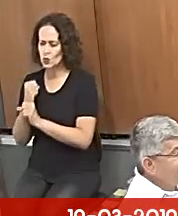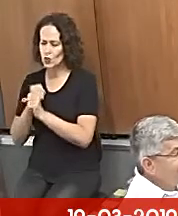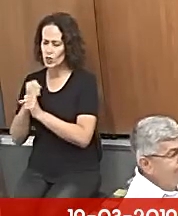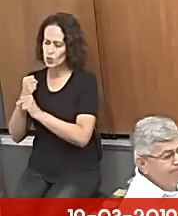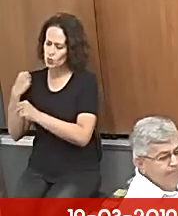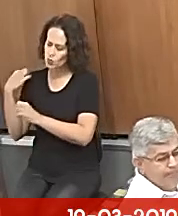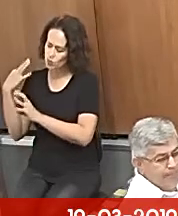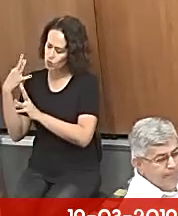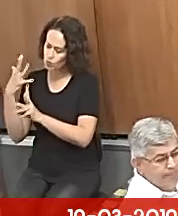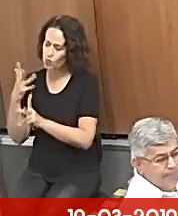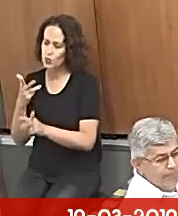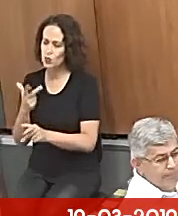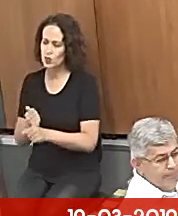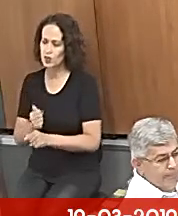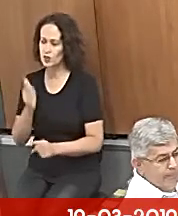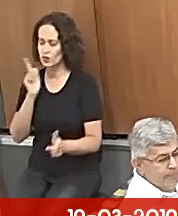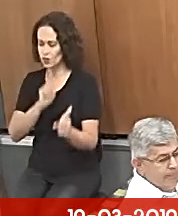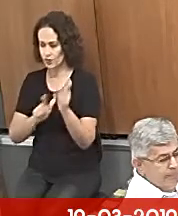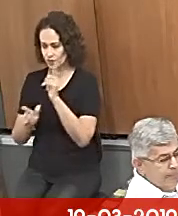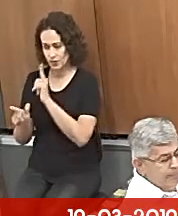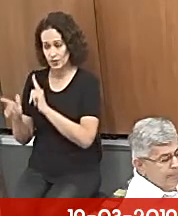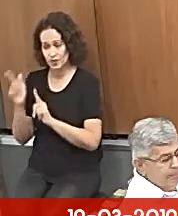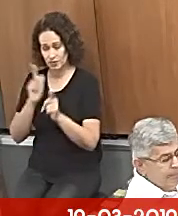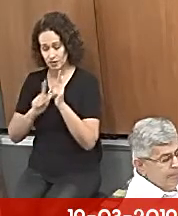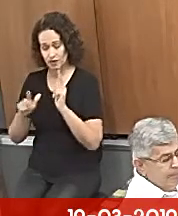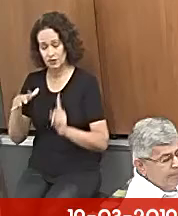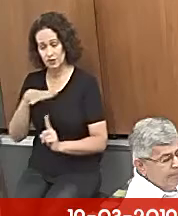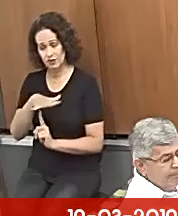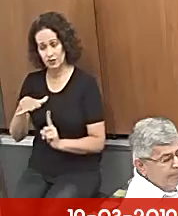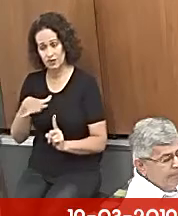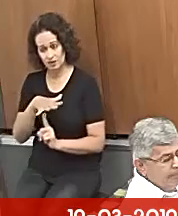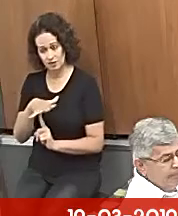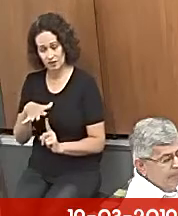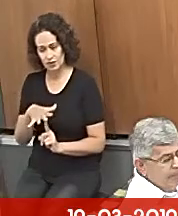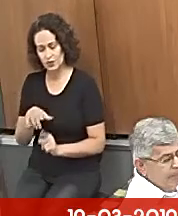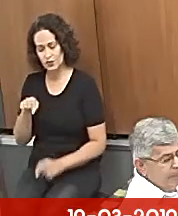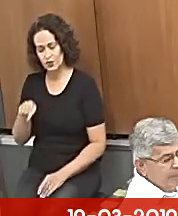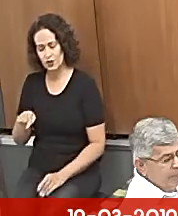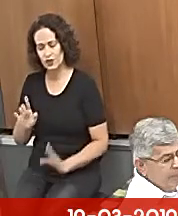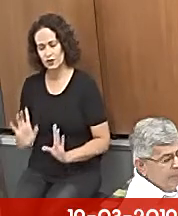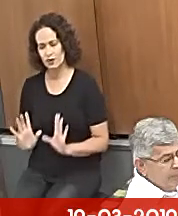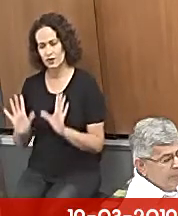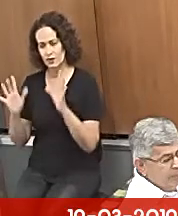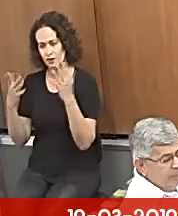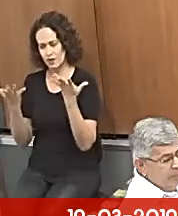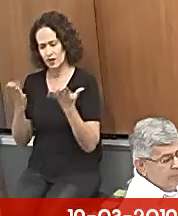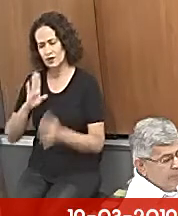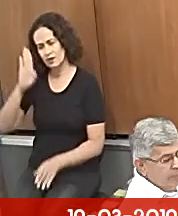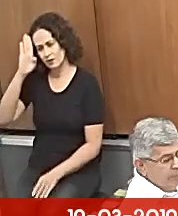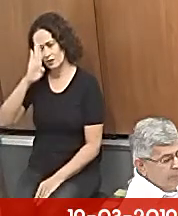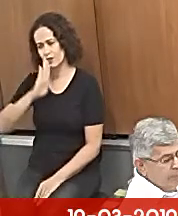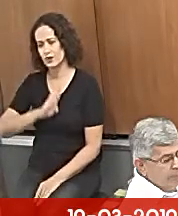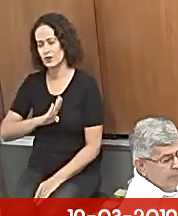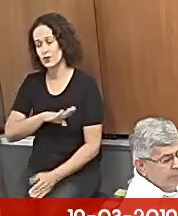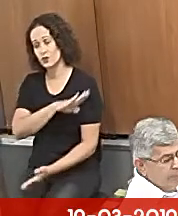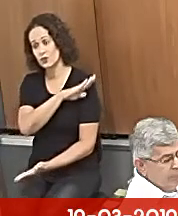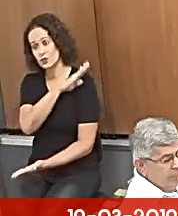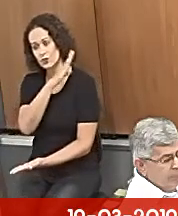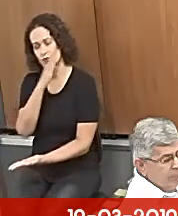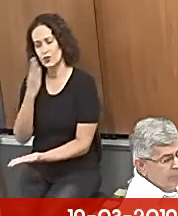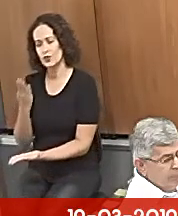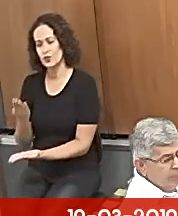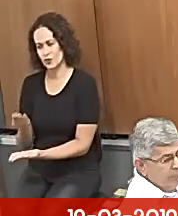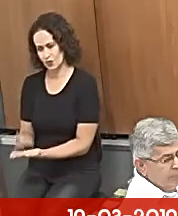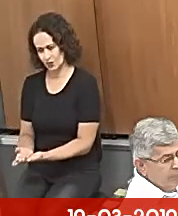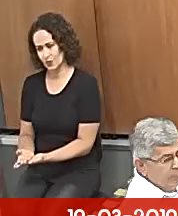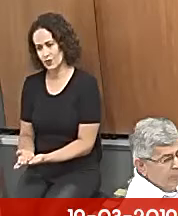pra conquistar nosso espaço na sociedade é esse evento ele é tudo gratuito durante o dia inteiro para